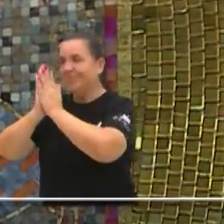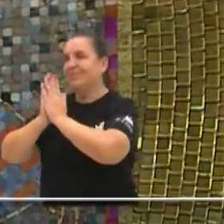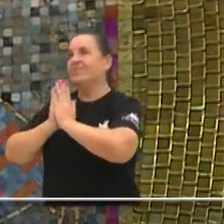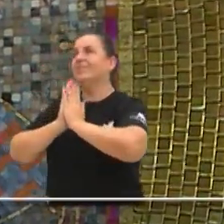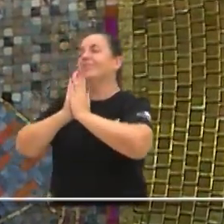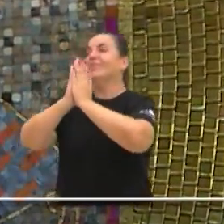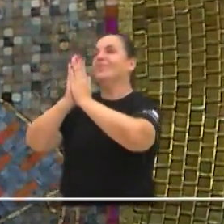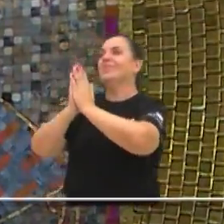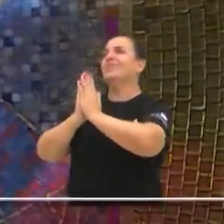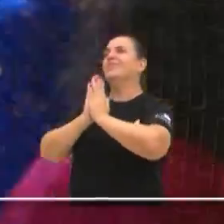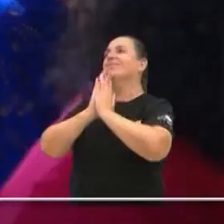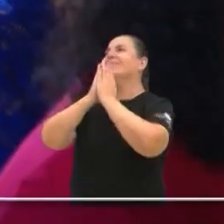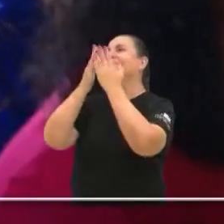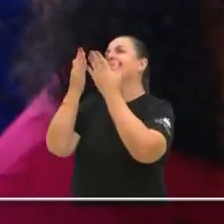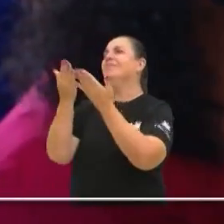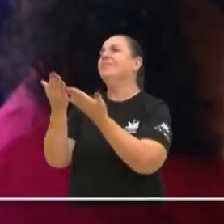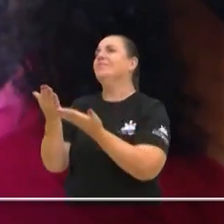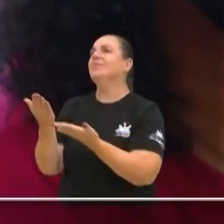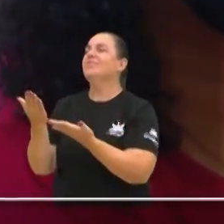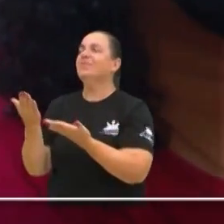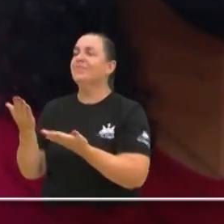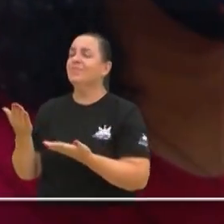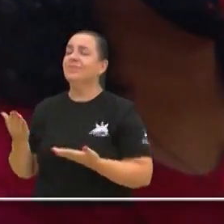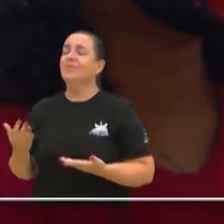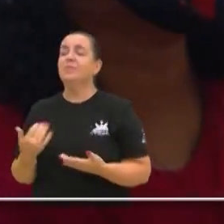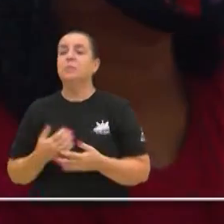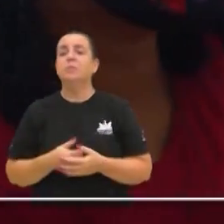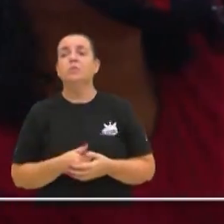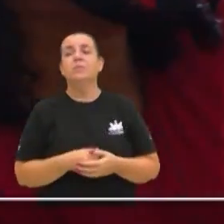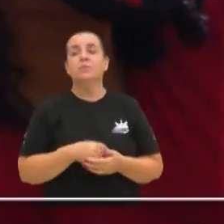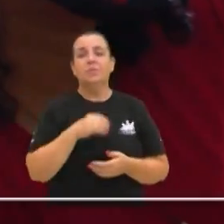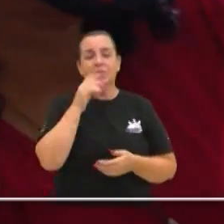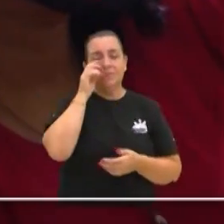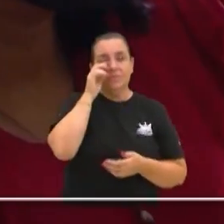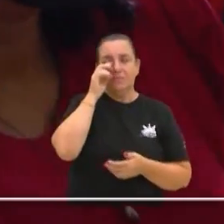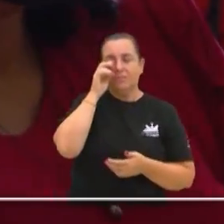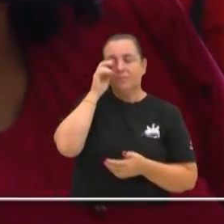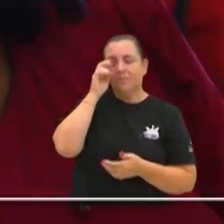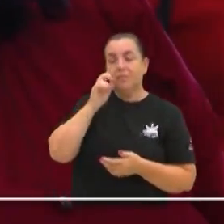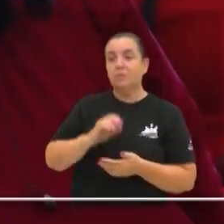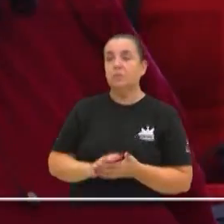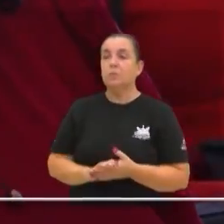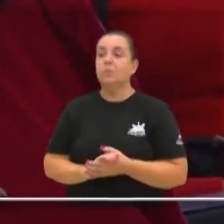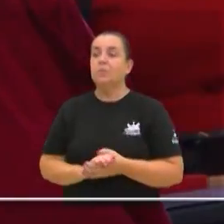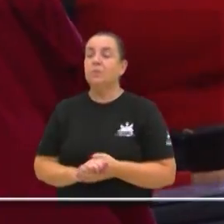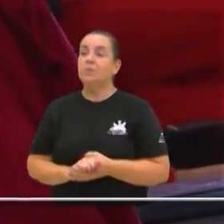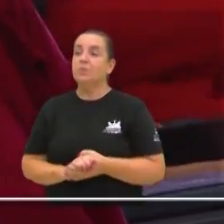hão de adorar-vos, ó Senhor.